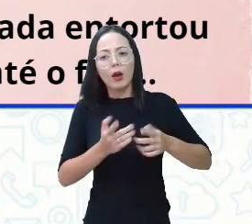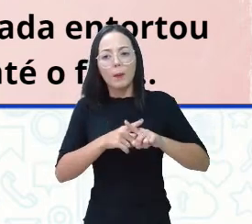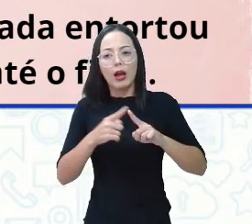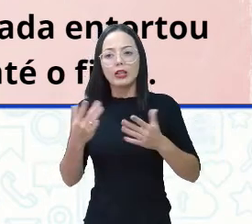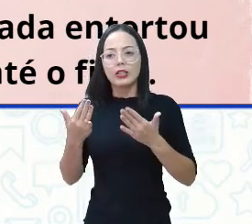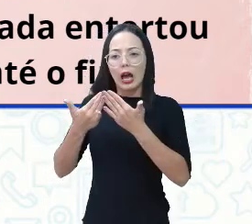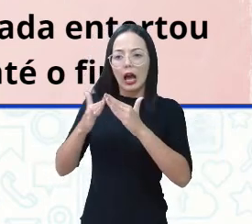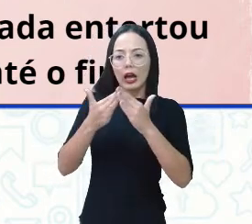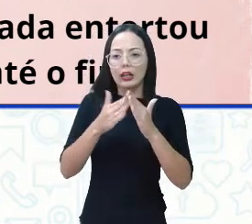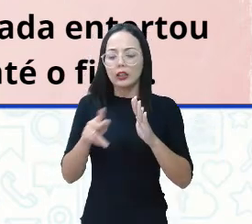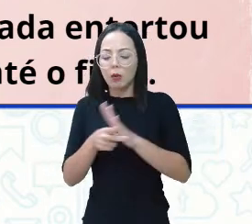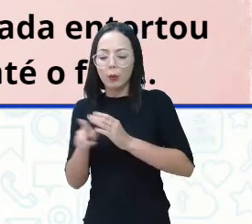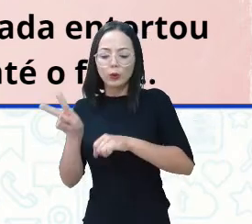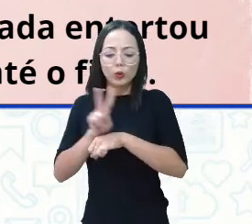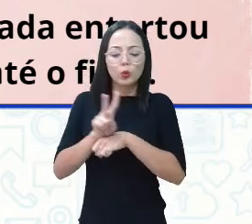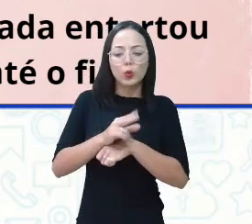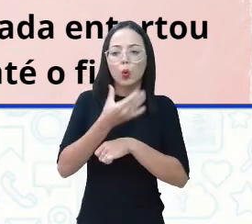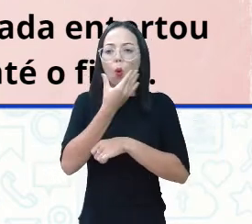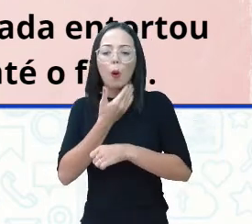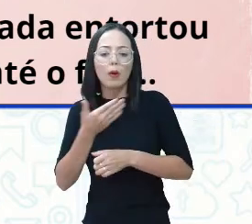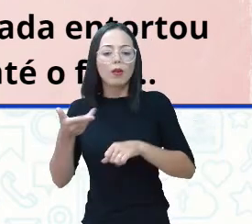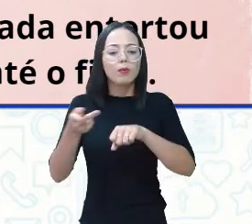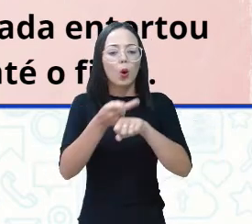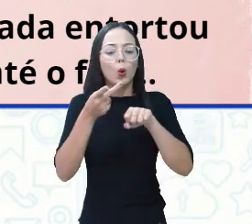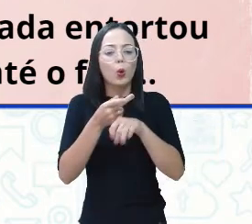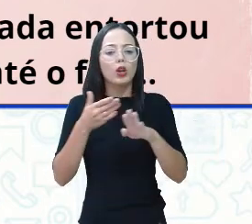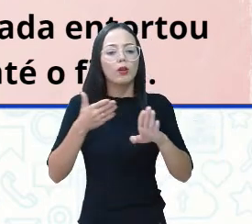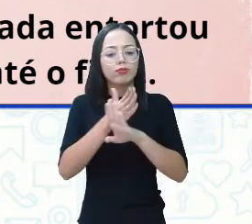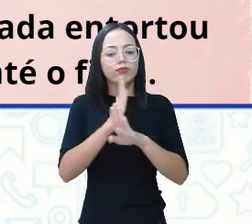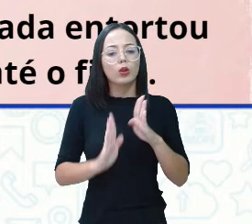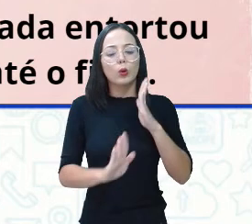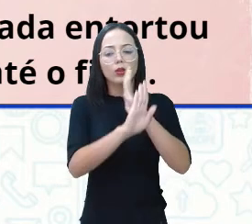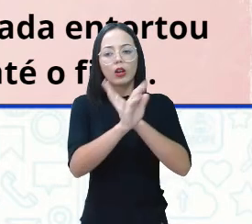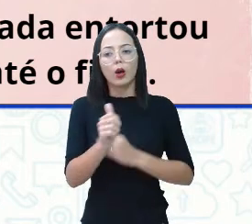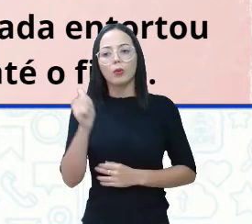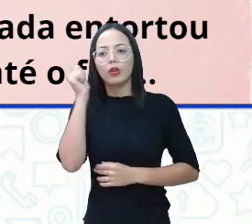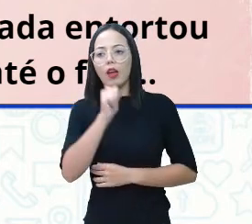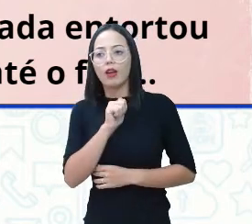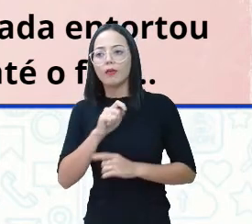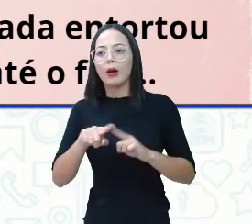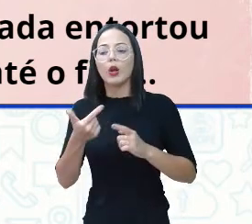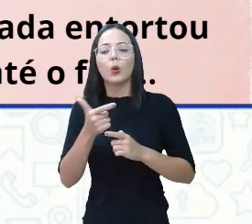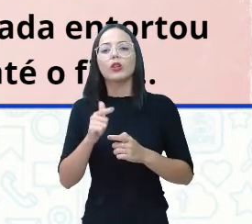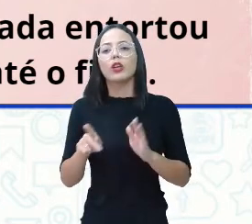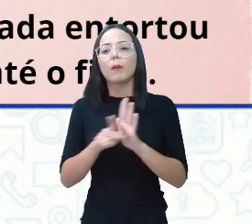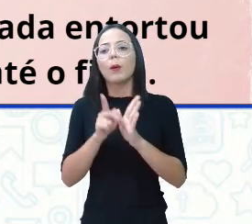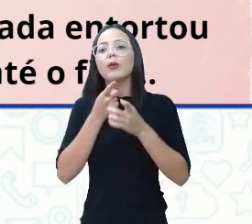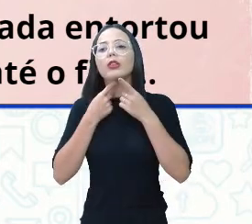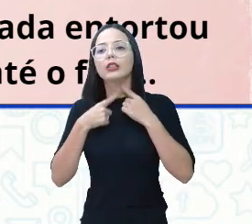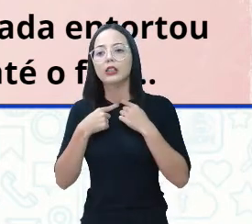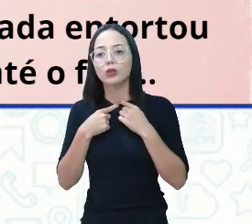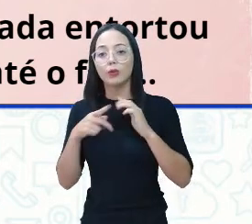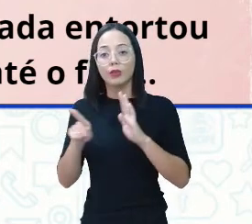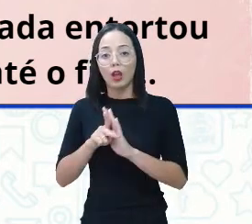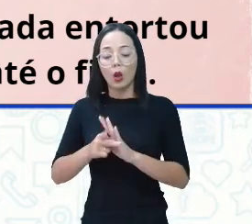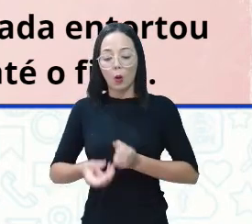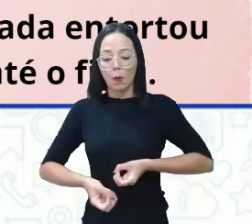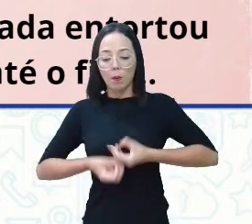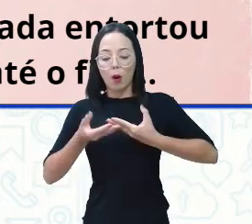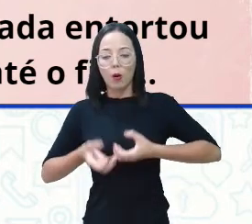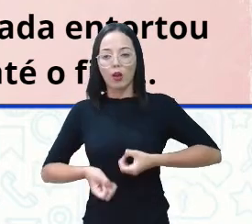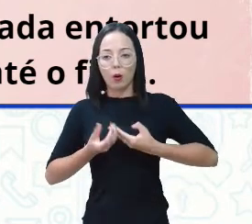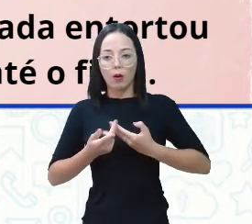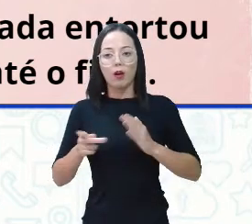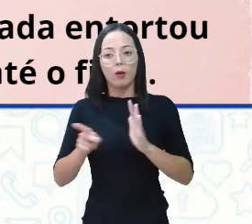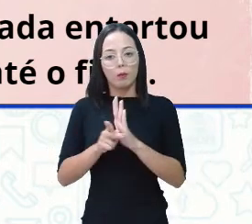casas espiam os homens que correm atrás de mulheres. A tarde fosse azul, não houvesse tantos desejos. Então, a gente tem aqui um poema, que é o